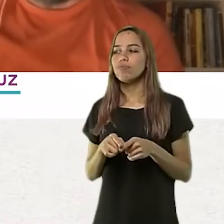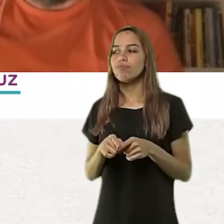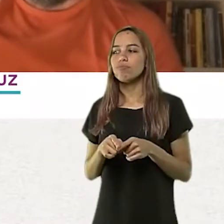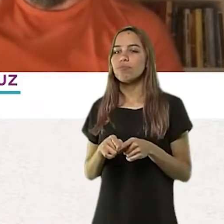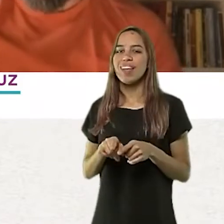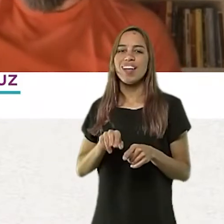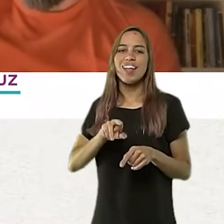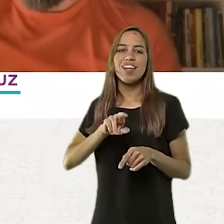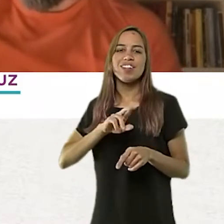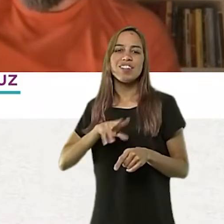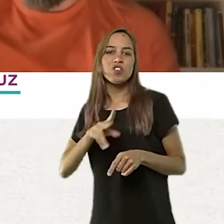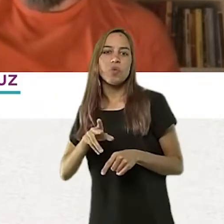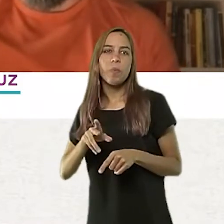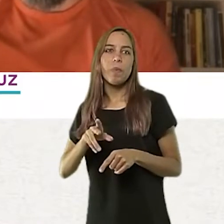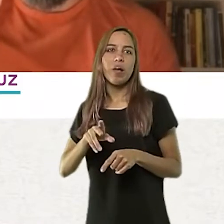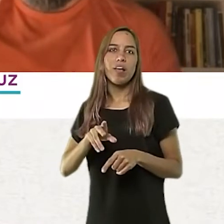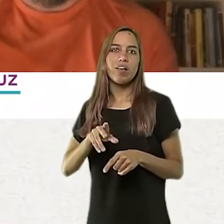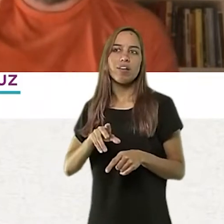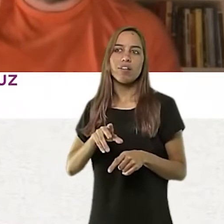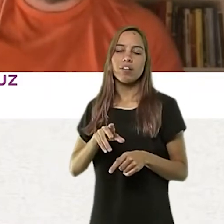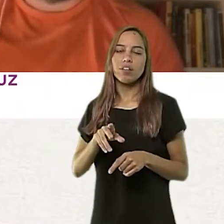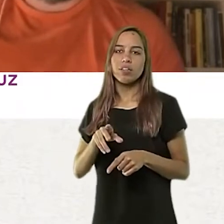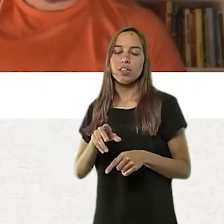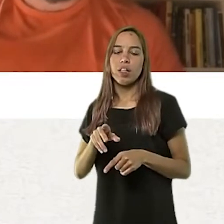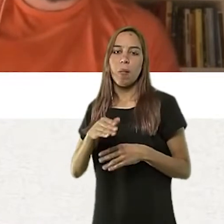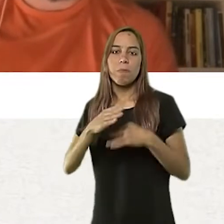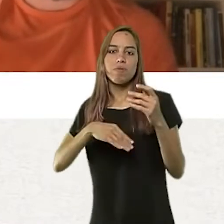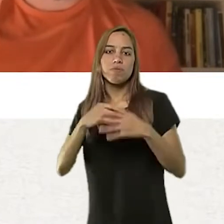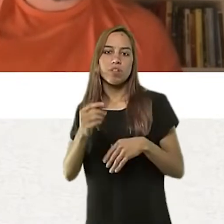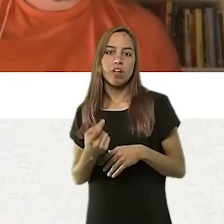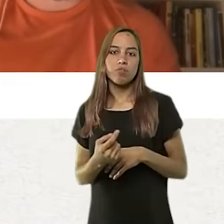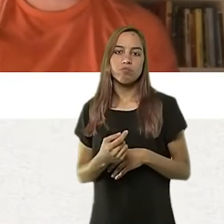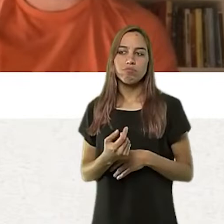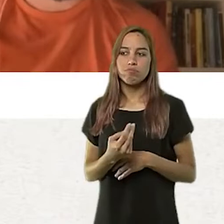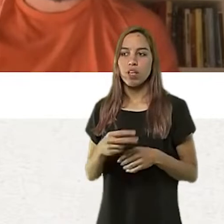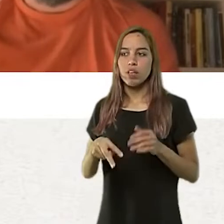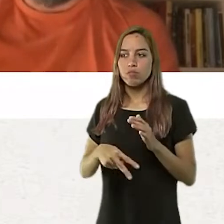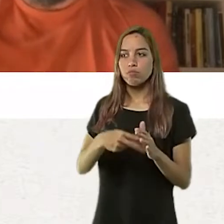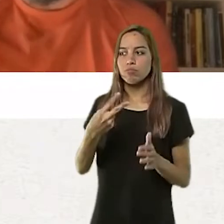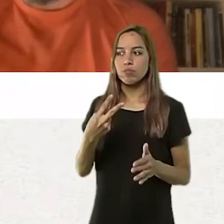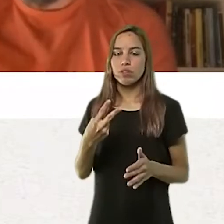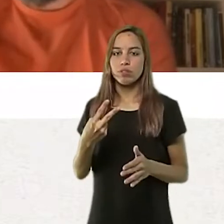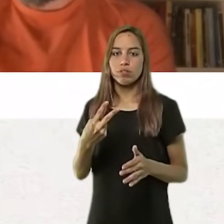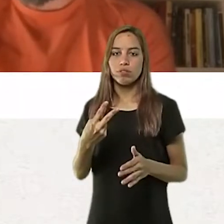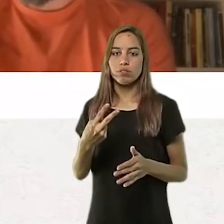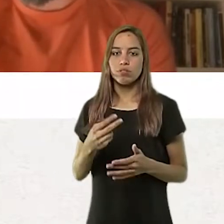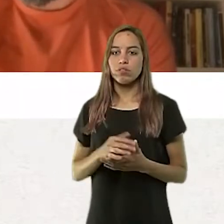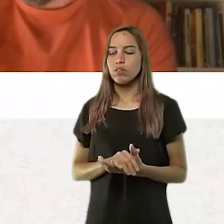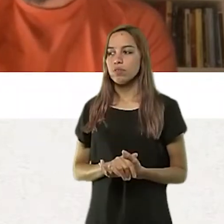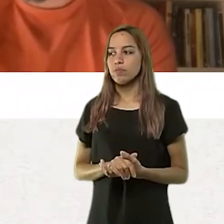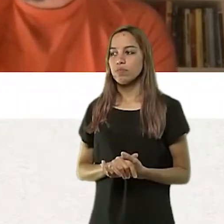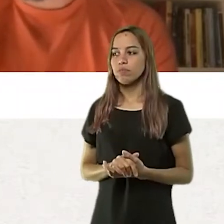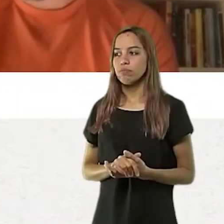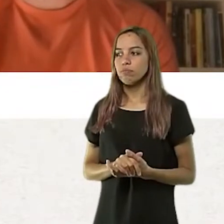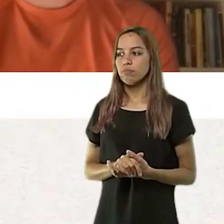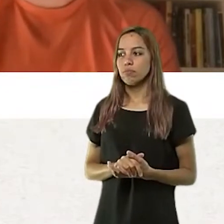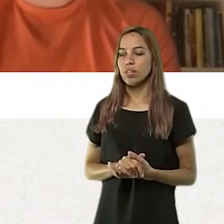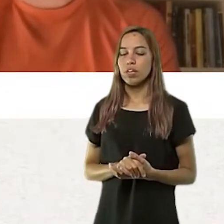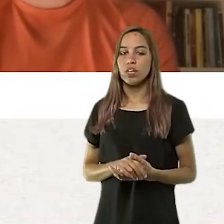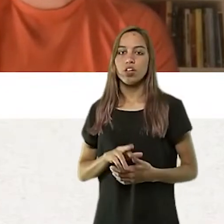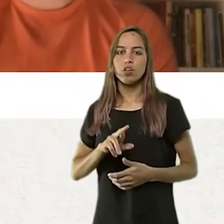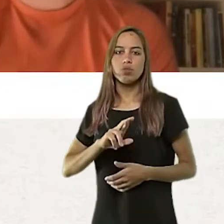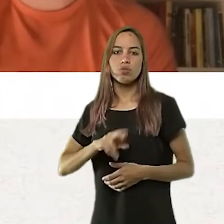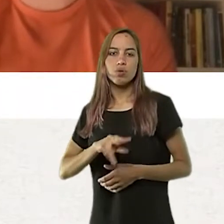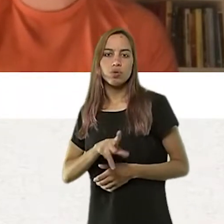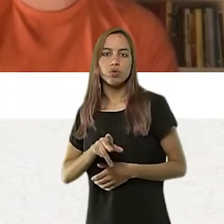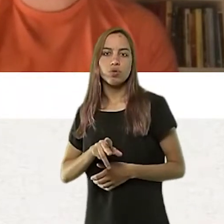não é uma arte secundária porque me dá coisas que são essenciais, mas não é